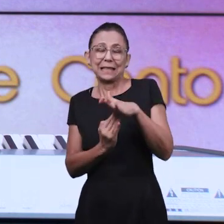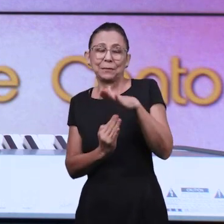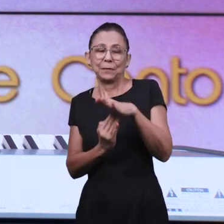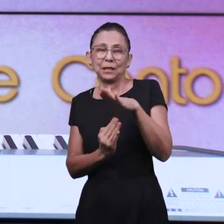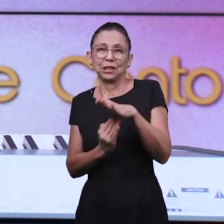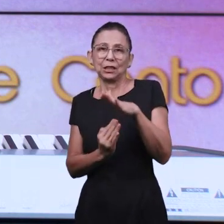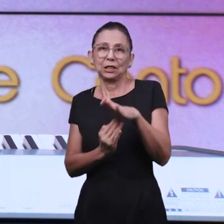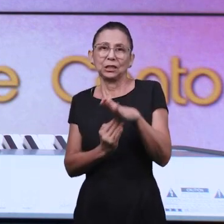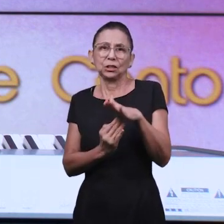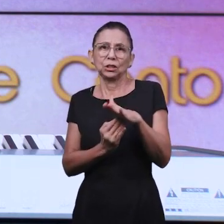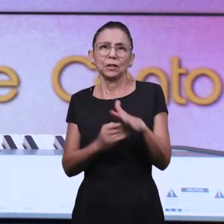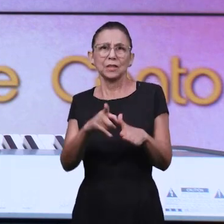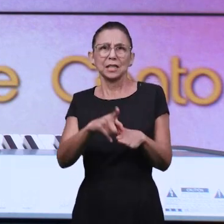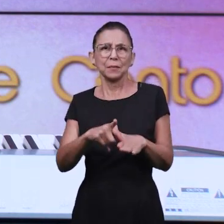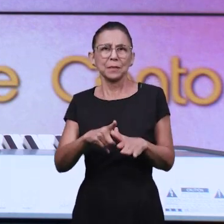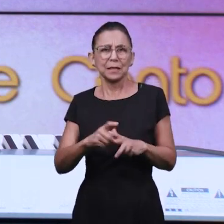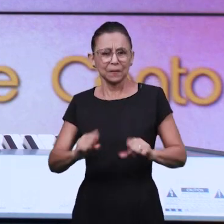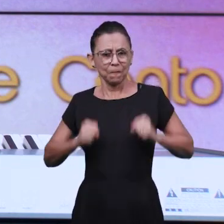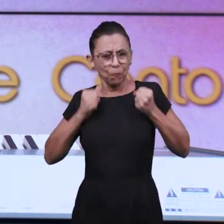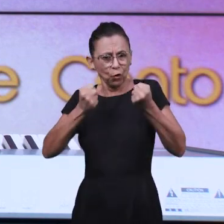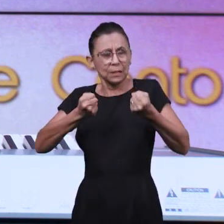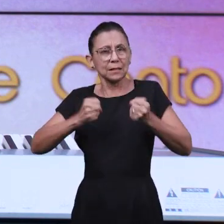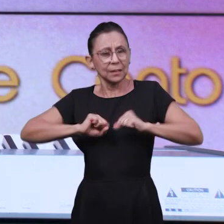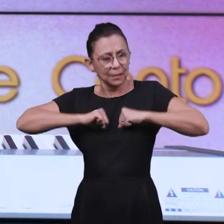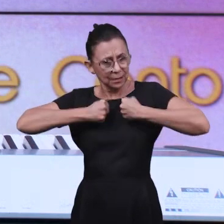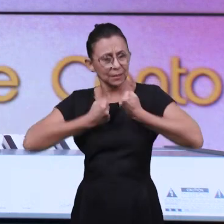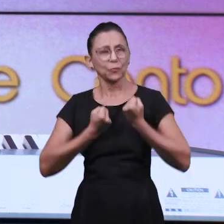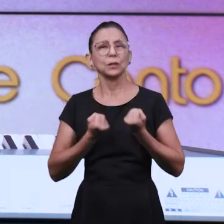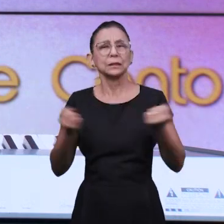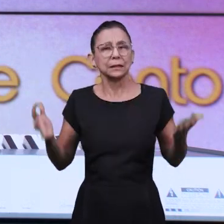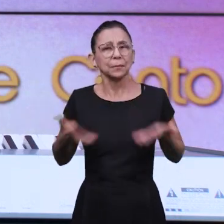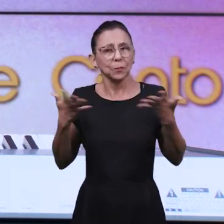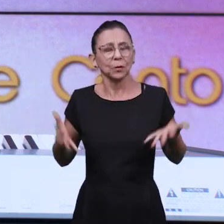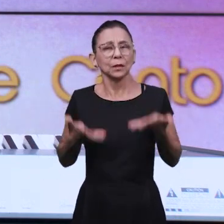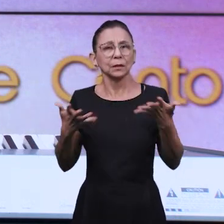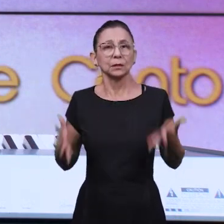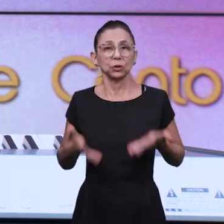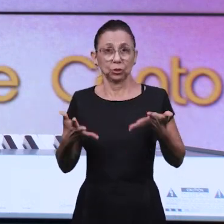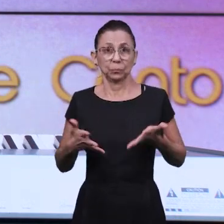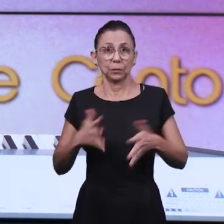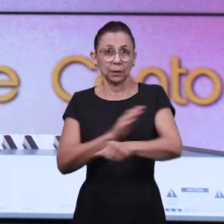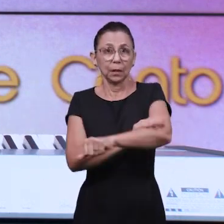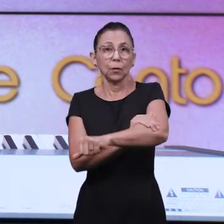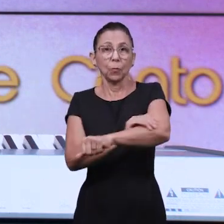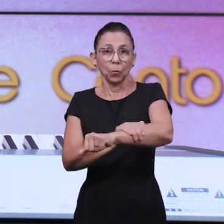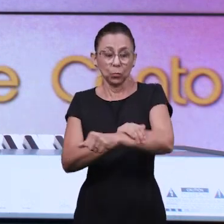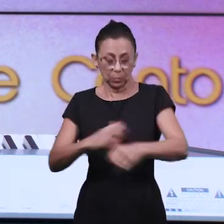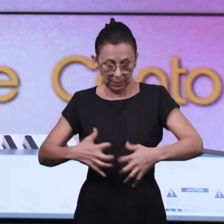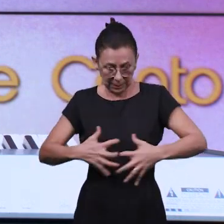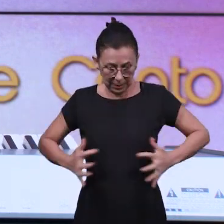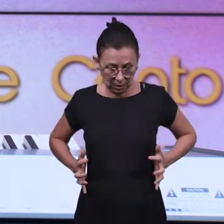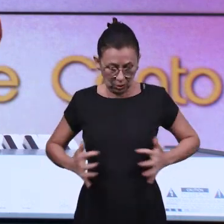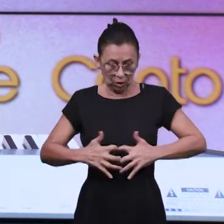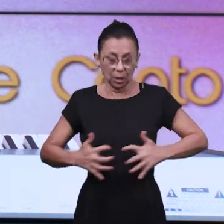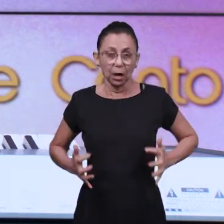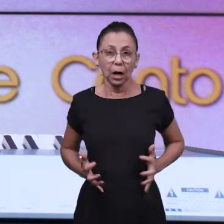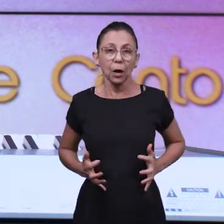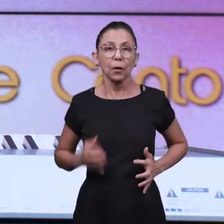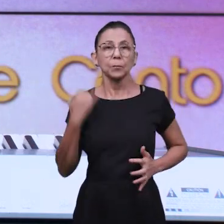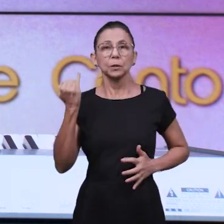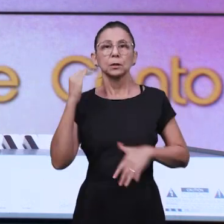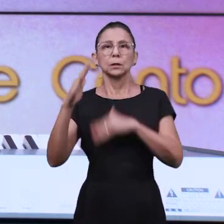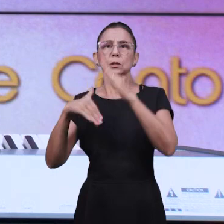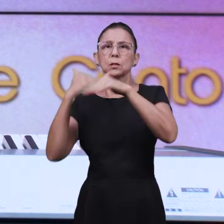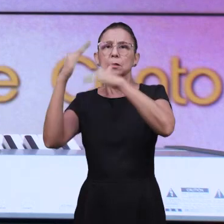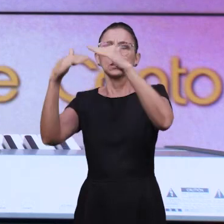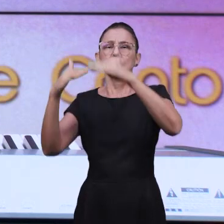na verdade, uma posição de superação para a sua musculatura. Estimular a musculatura é importante para que ela